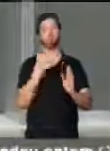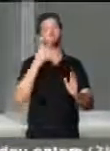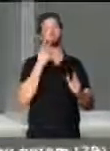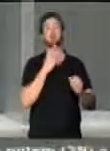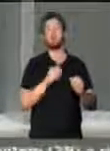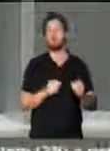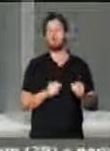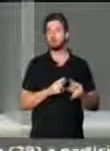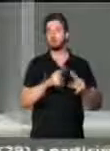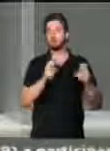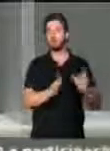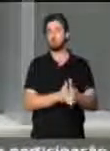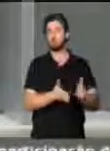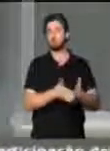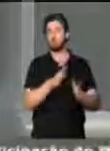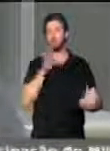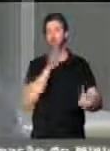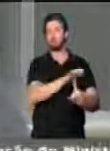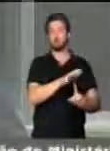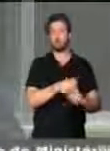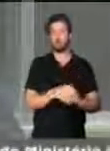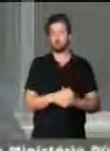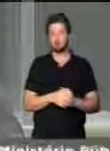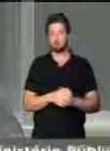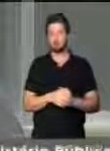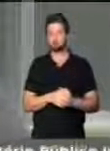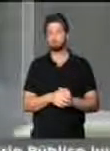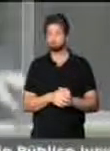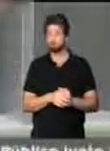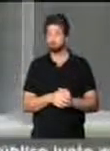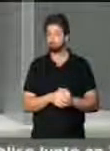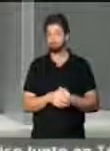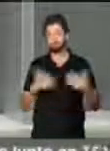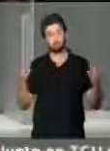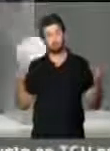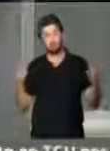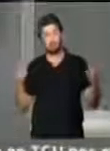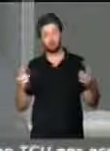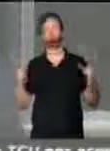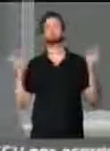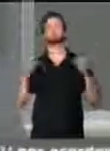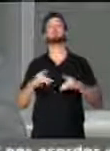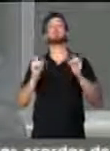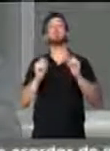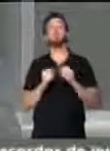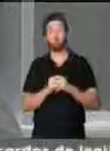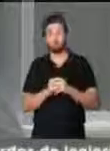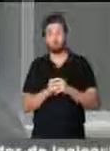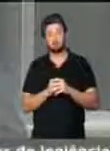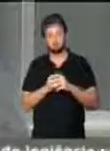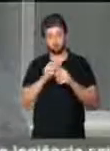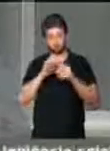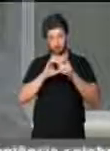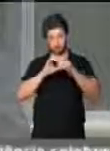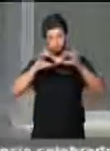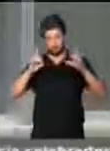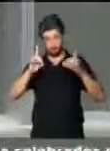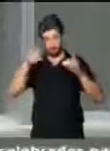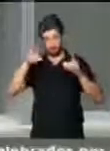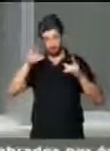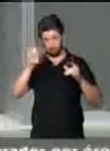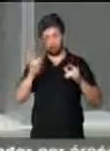que afetam já a população mais pobre desse país. Portanto, não nos resta dúvida que se a democracia